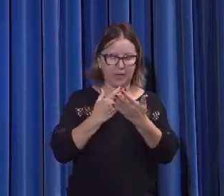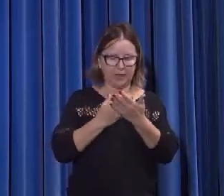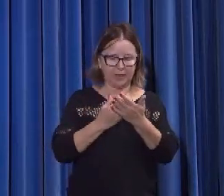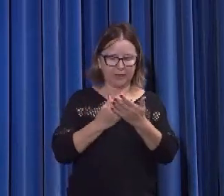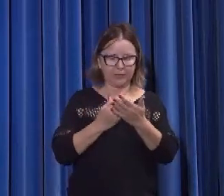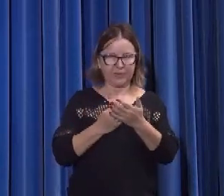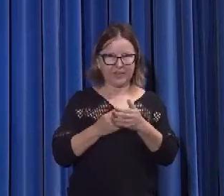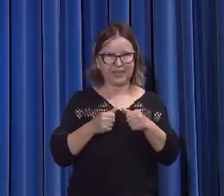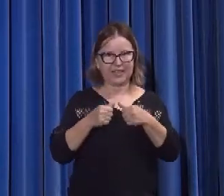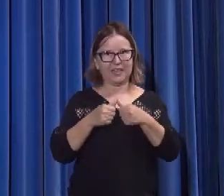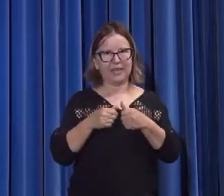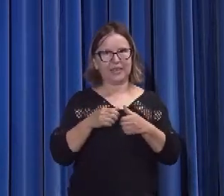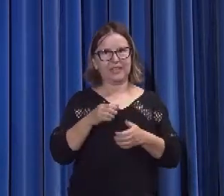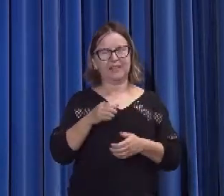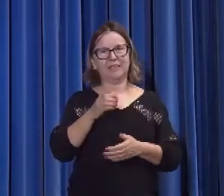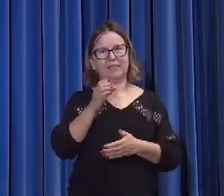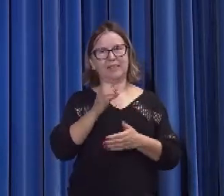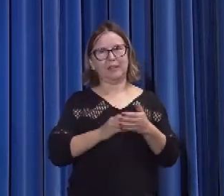Romanos 5.